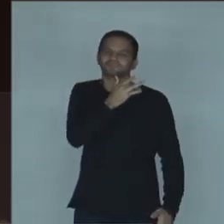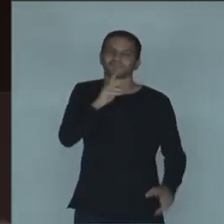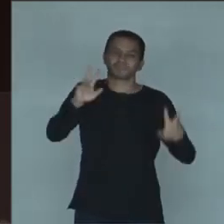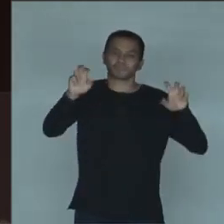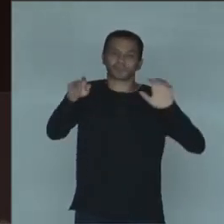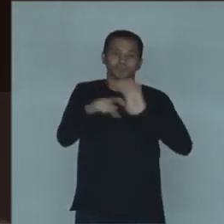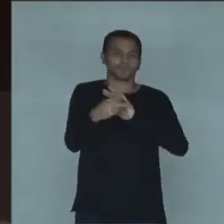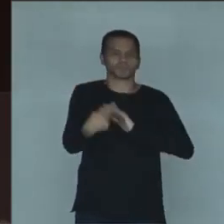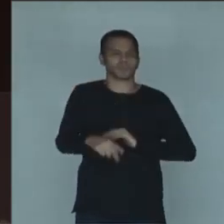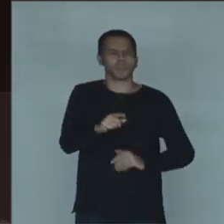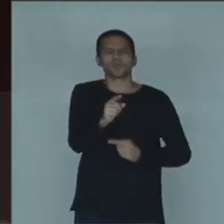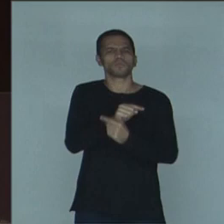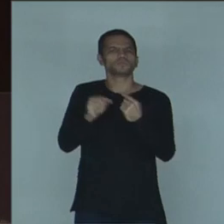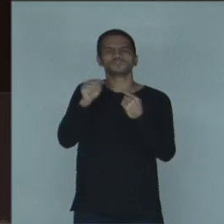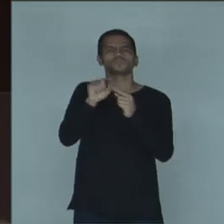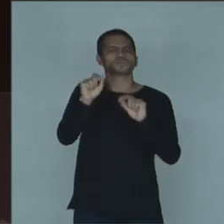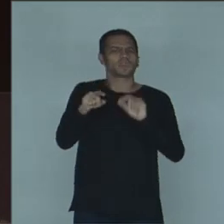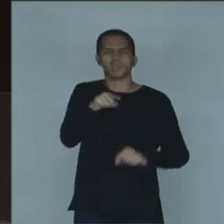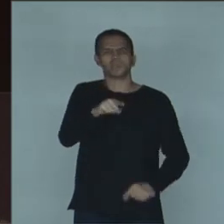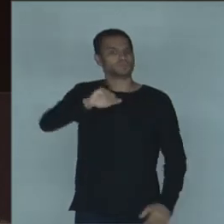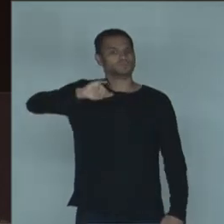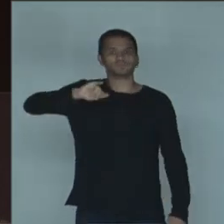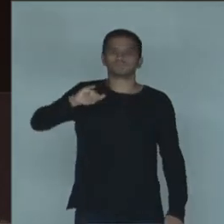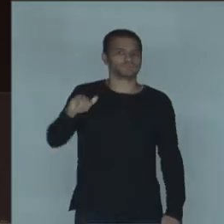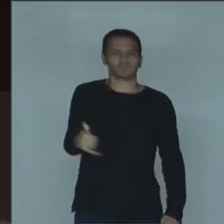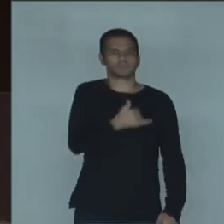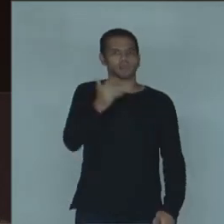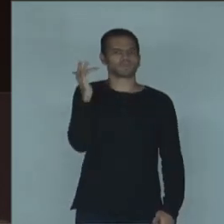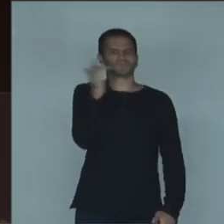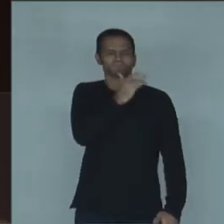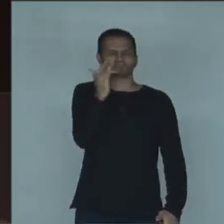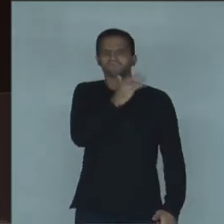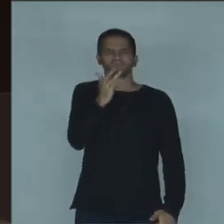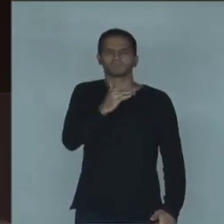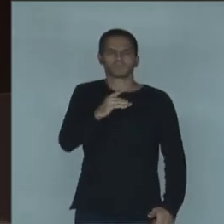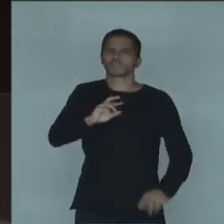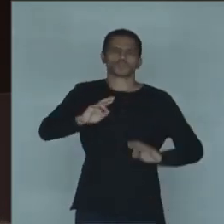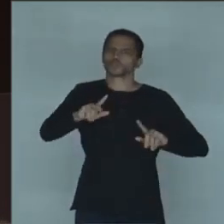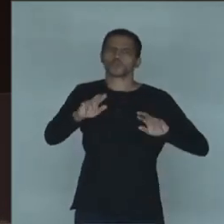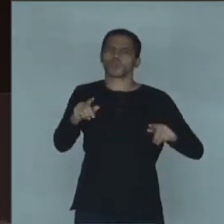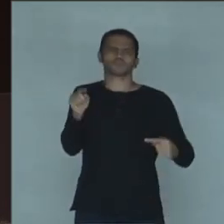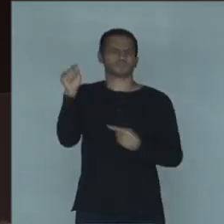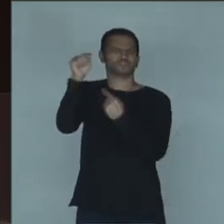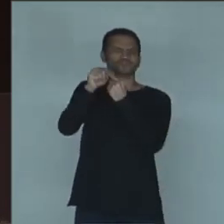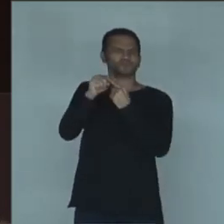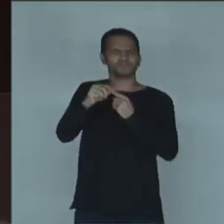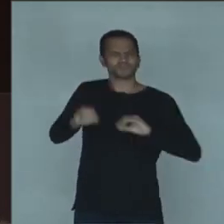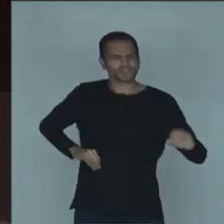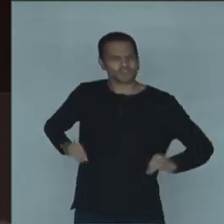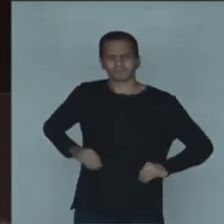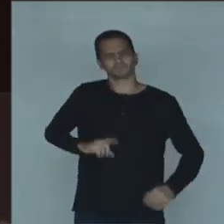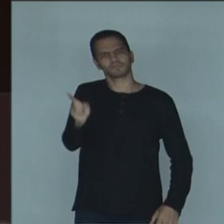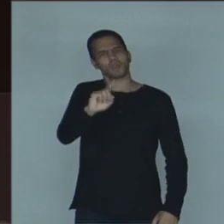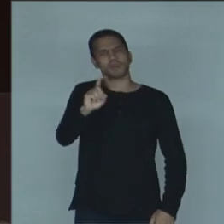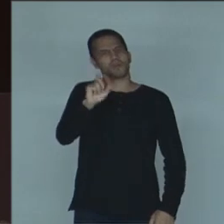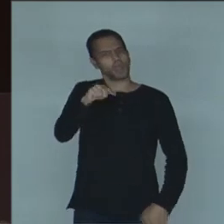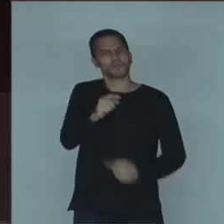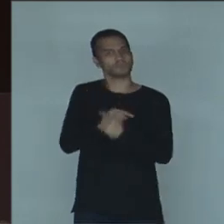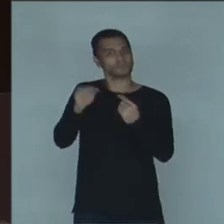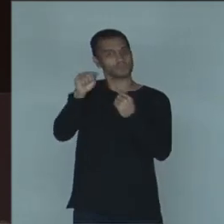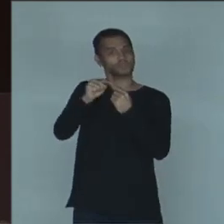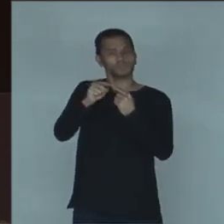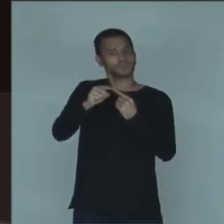viva delícias o propósito de Deus para o homem não é que ele viva Sofrimentos dores mas delícias